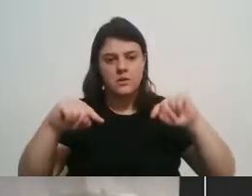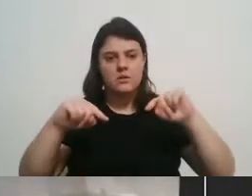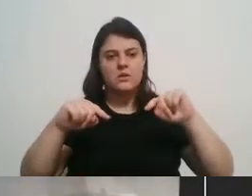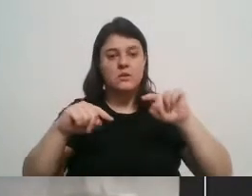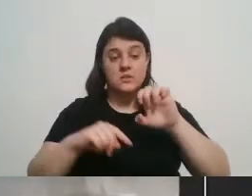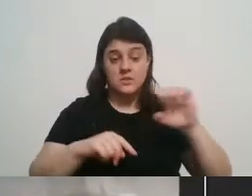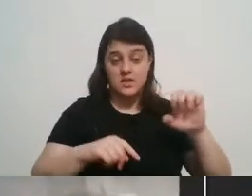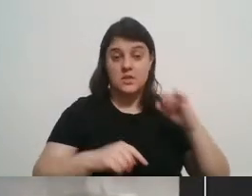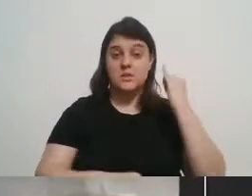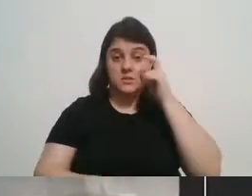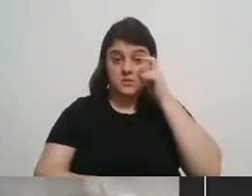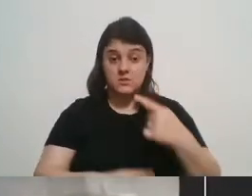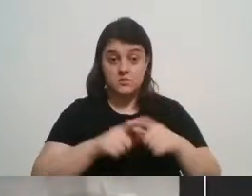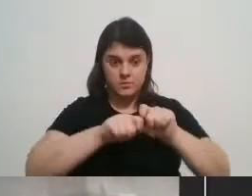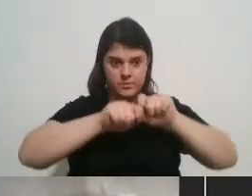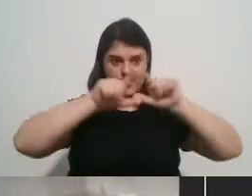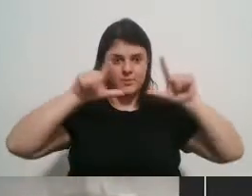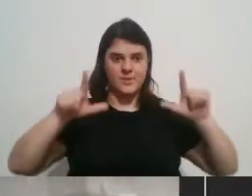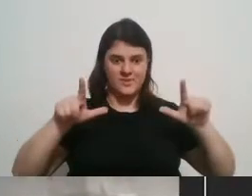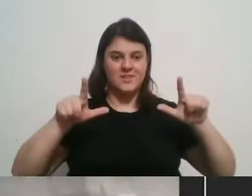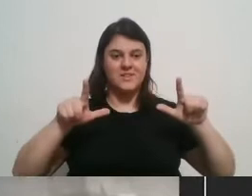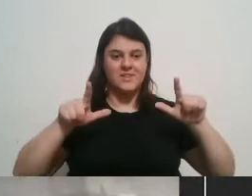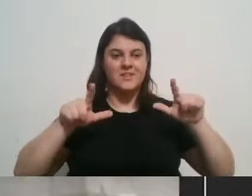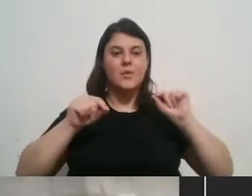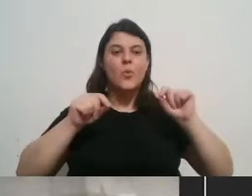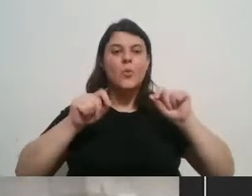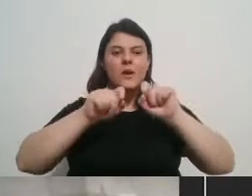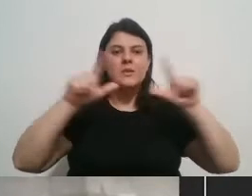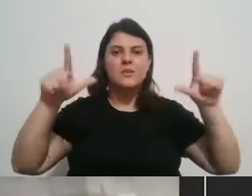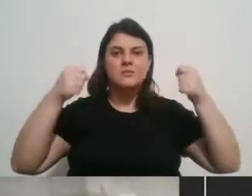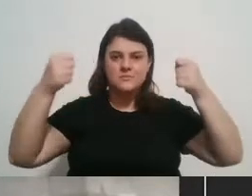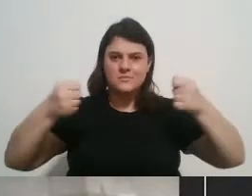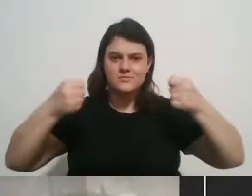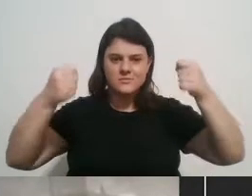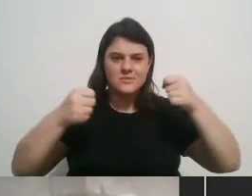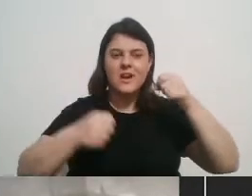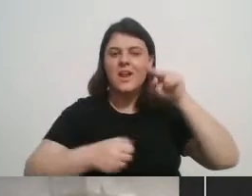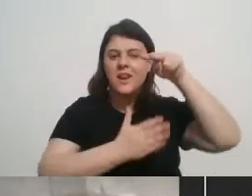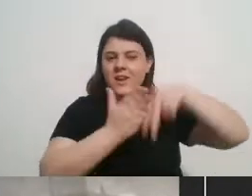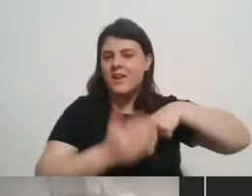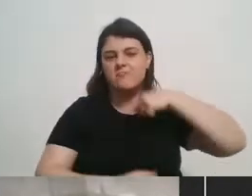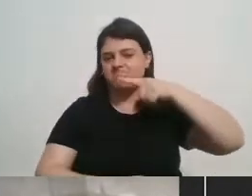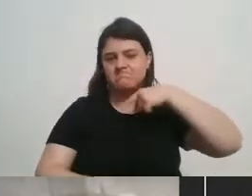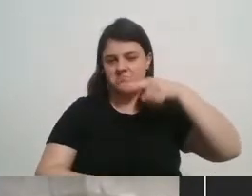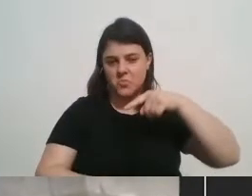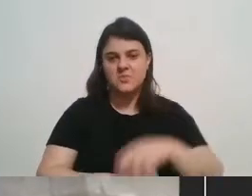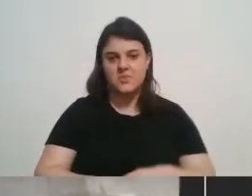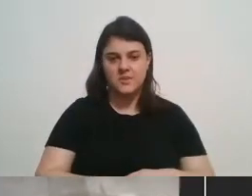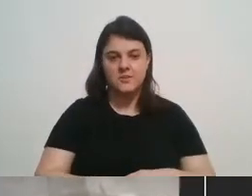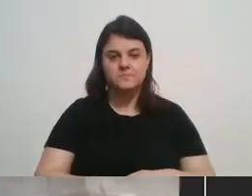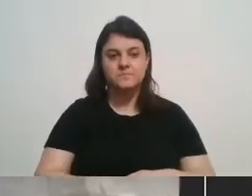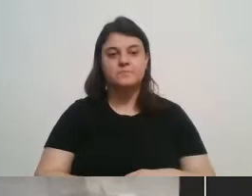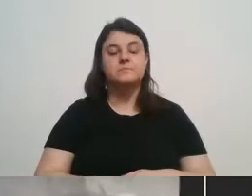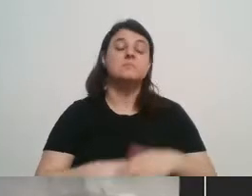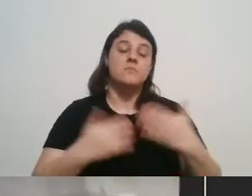esquerda é interessante, que na hora de ampliar, as faixas ficaram ilegíveis, as informações nas faixas. E aí